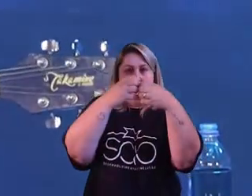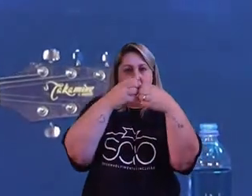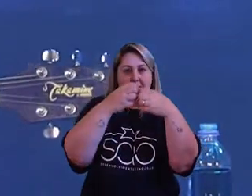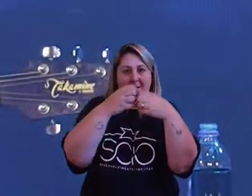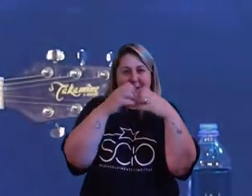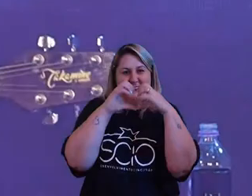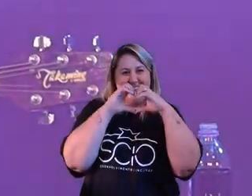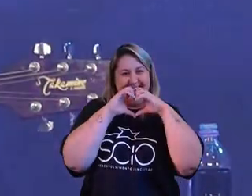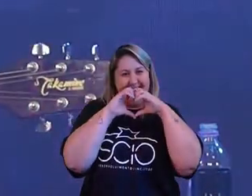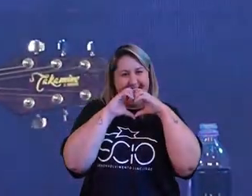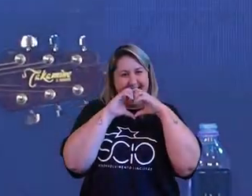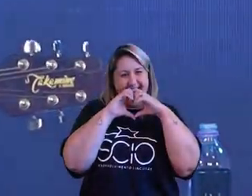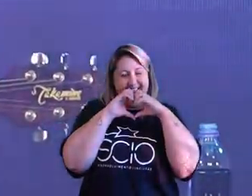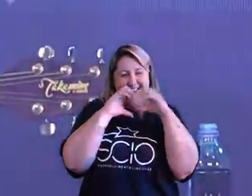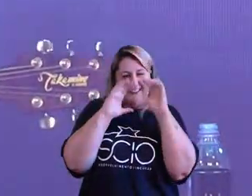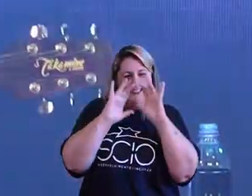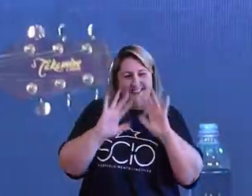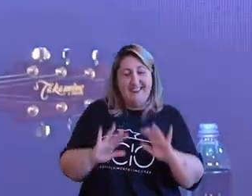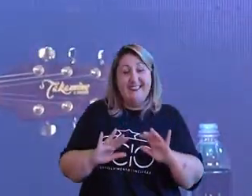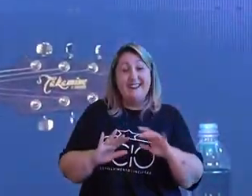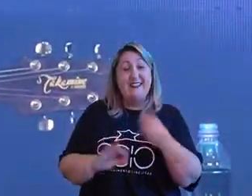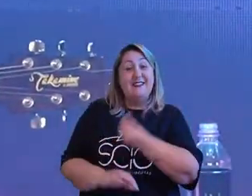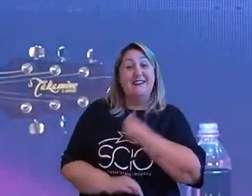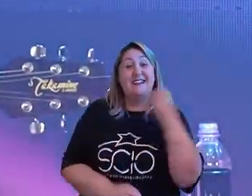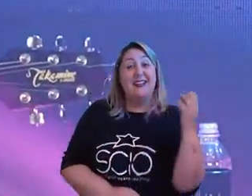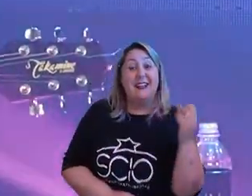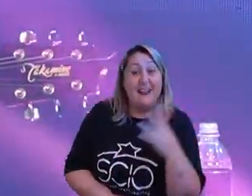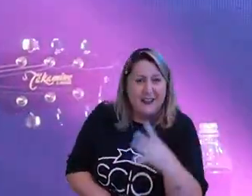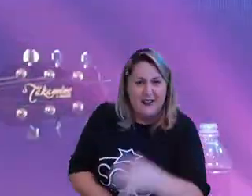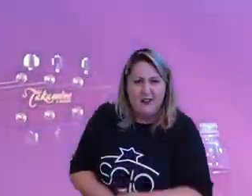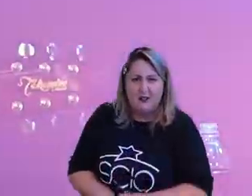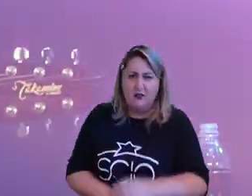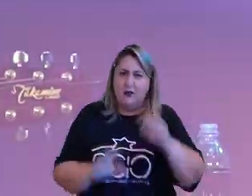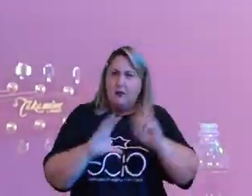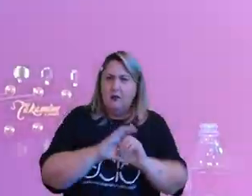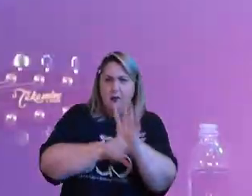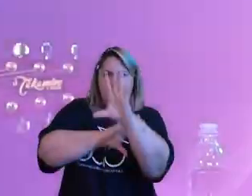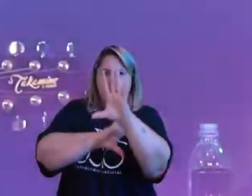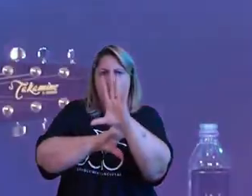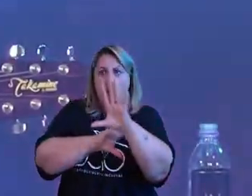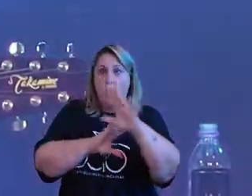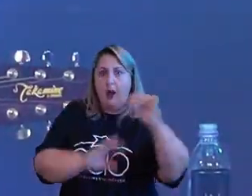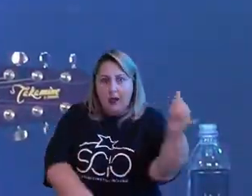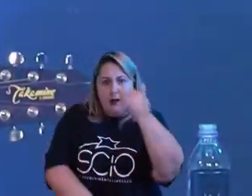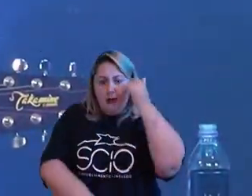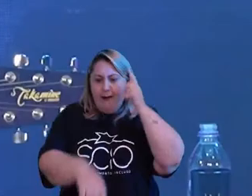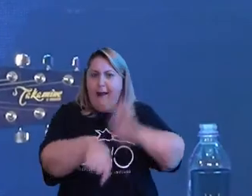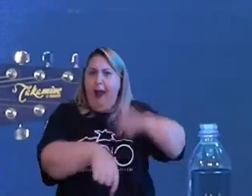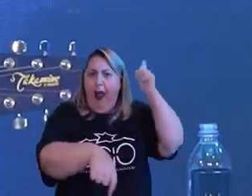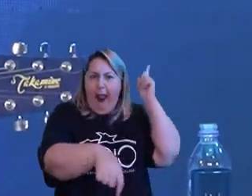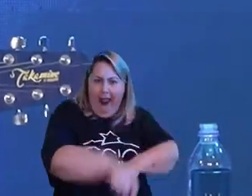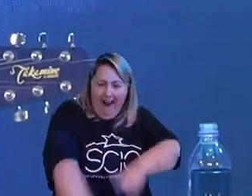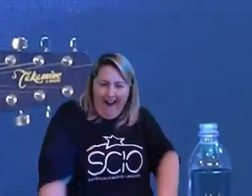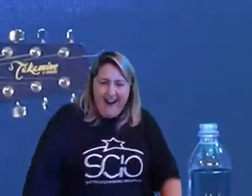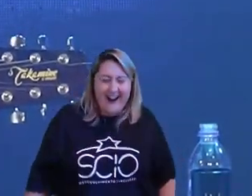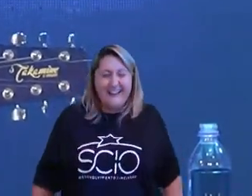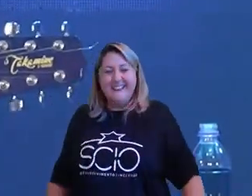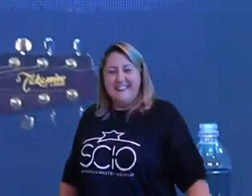Taças de vinho e um coração sim, escrito vida nova. Foi eu postar e se ligar na hora.